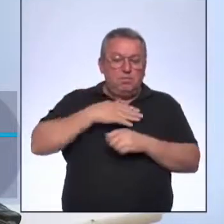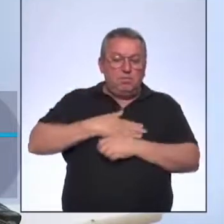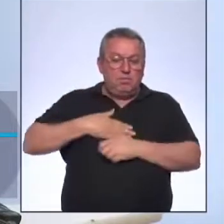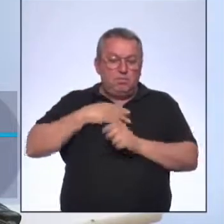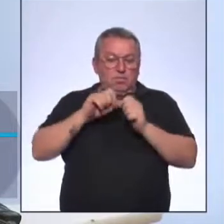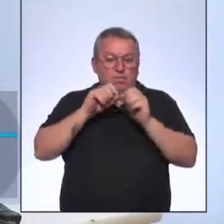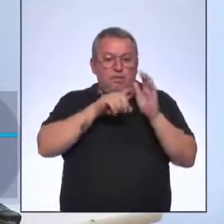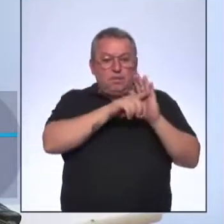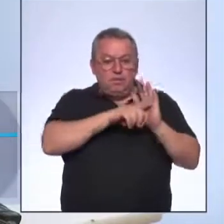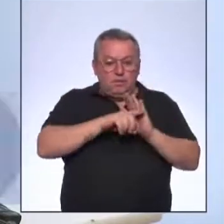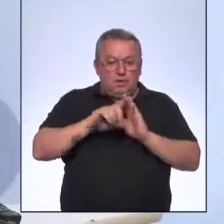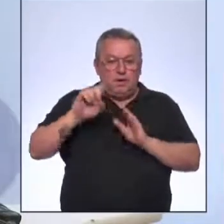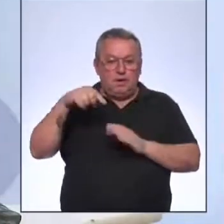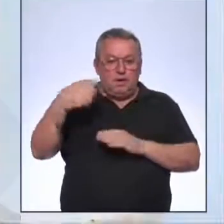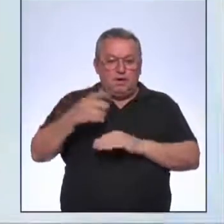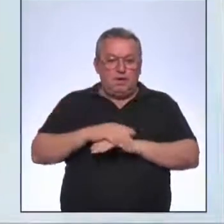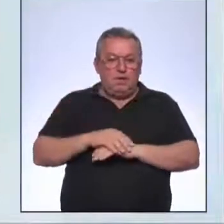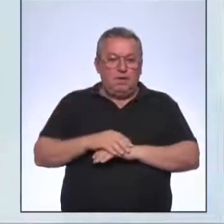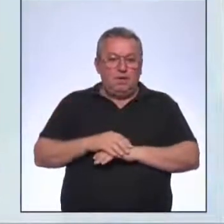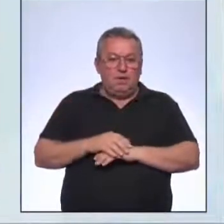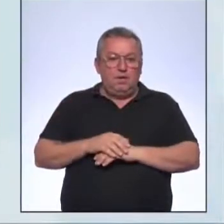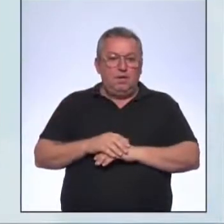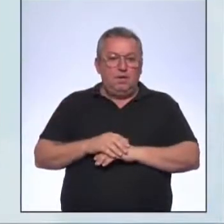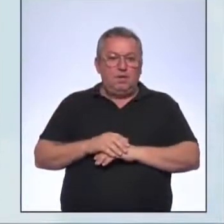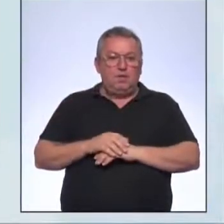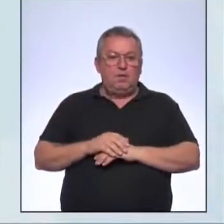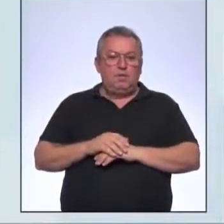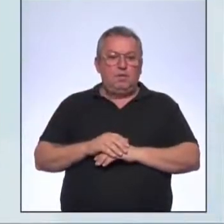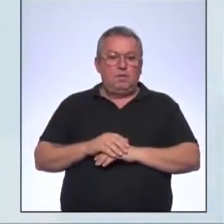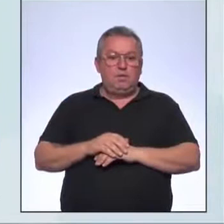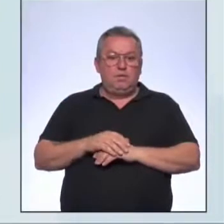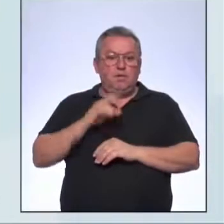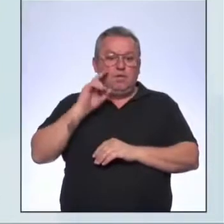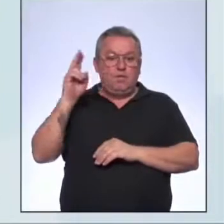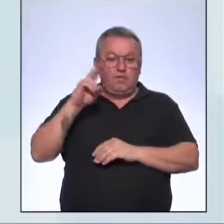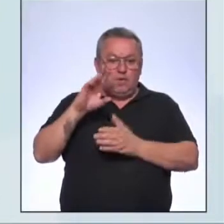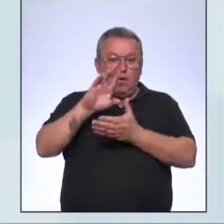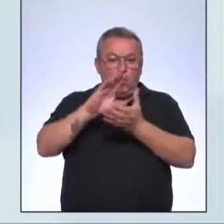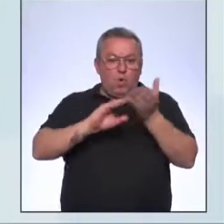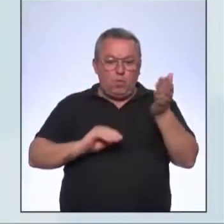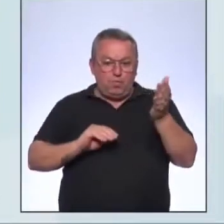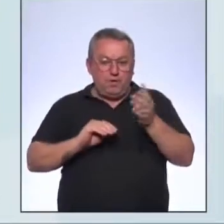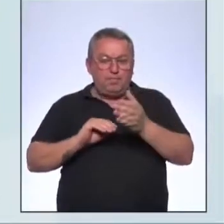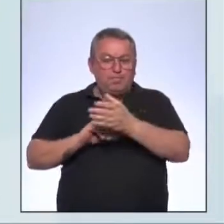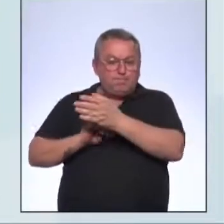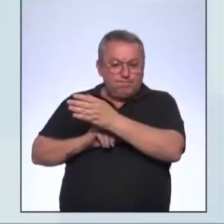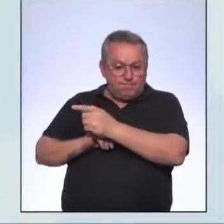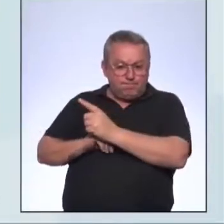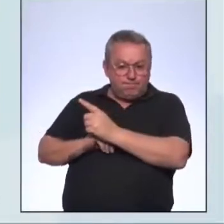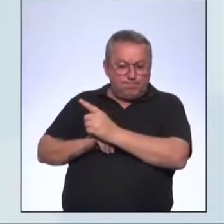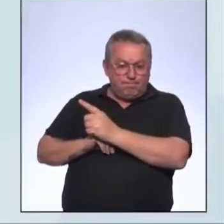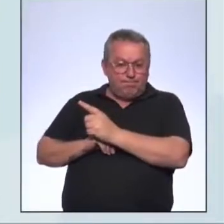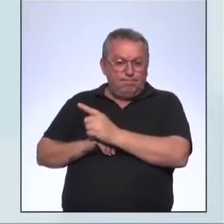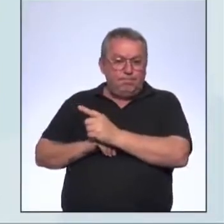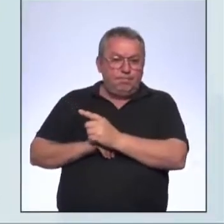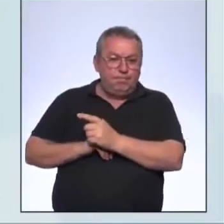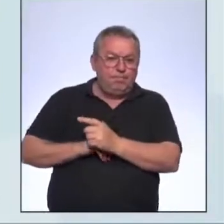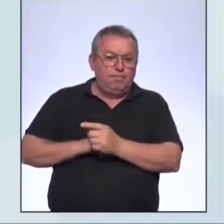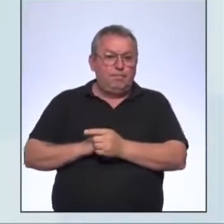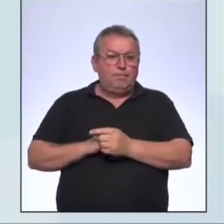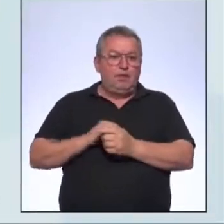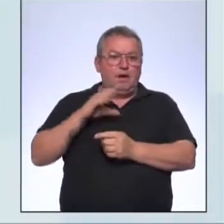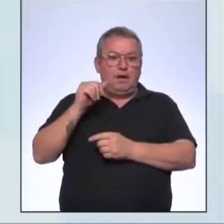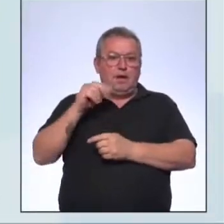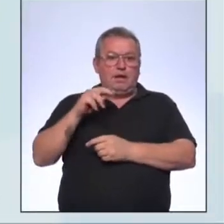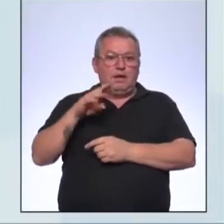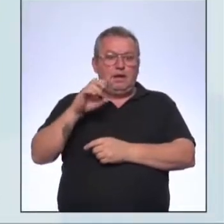vocês pesquisassem depois. Então, eu vou deixar na tela, vocês podem anotar, printar ou fotografar.